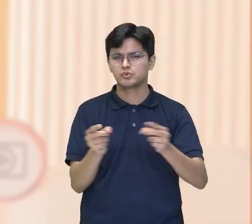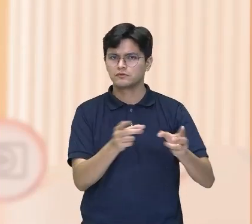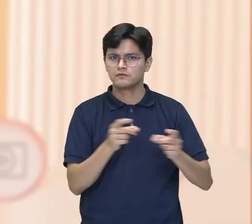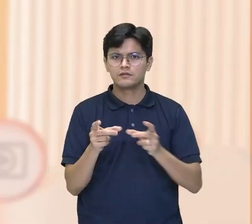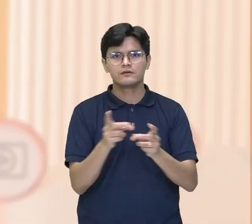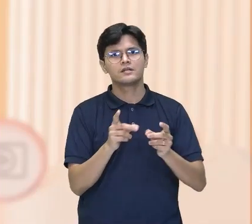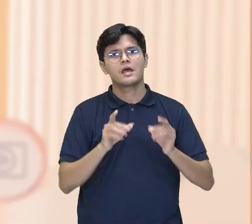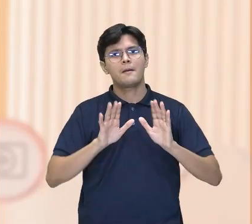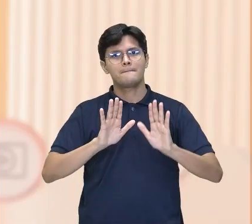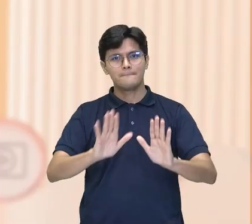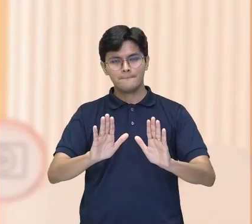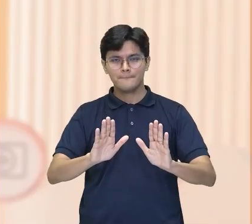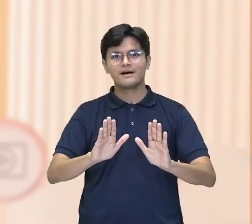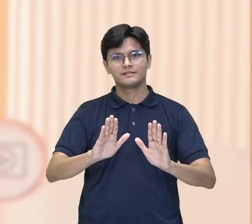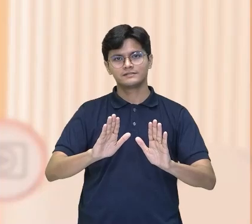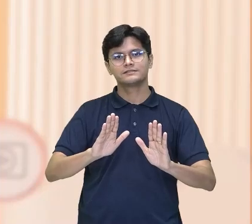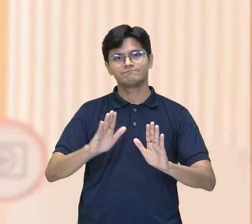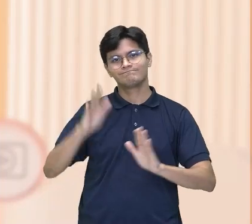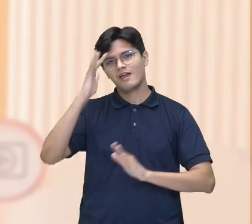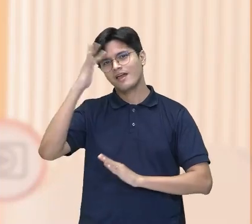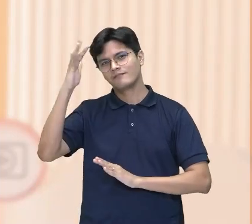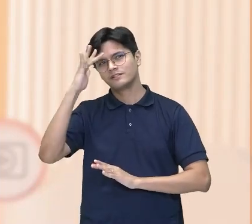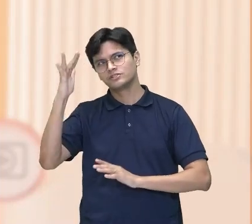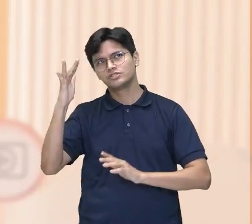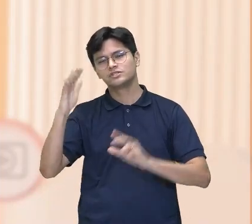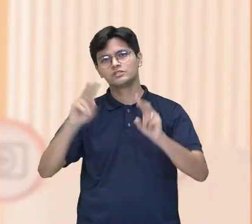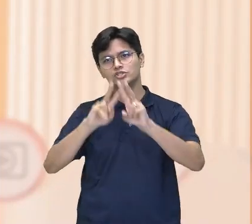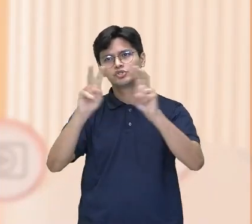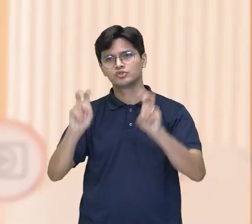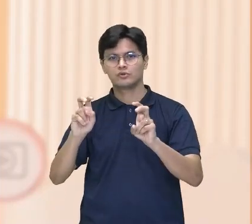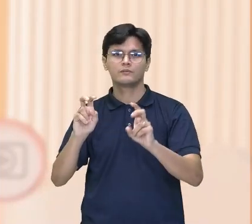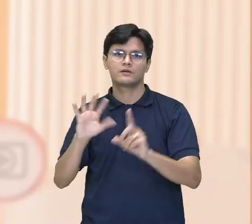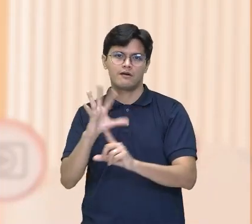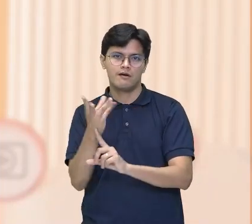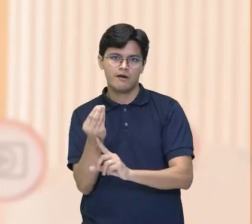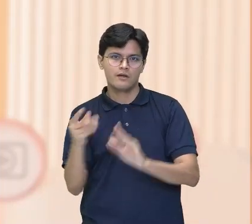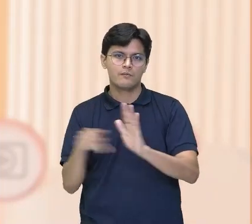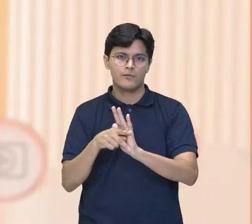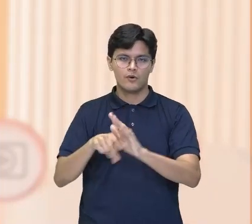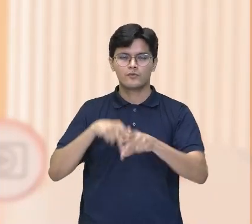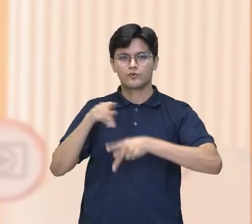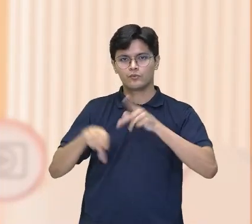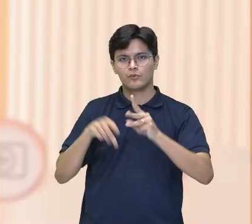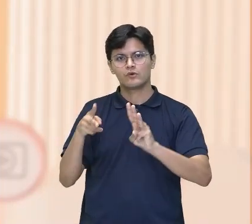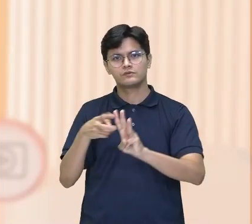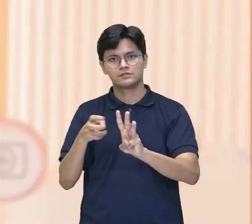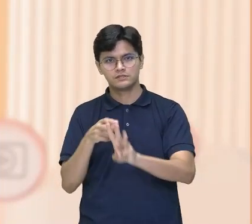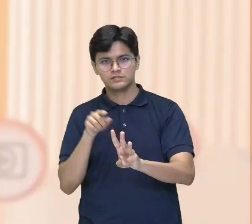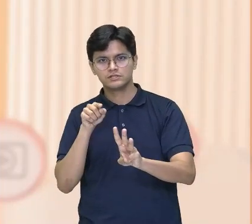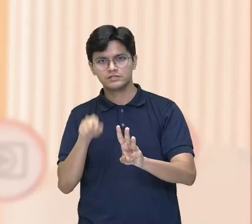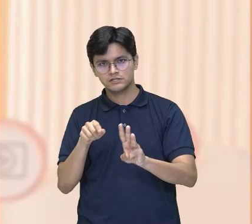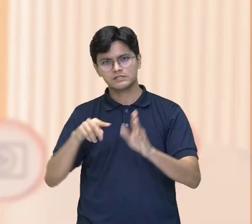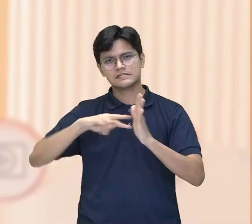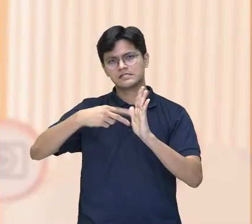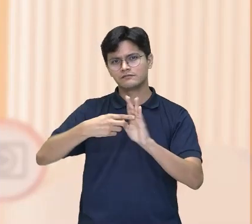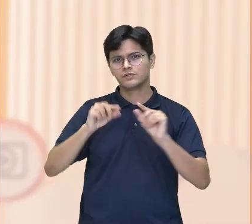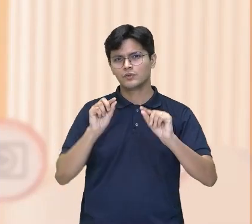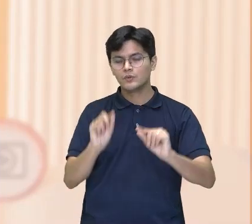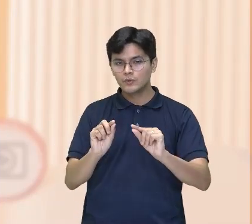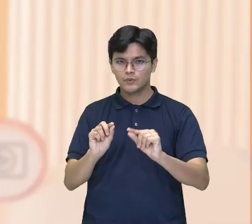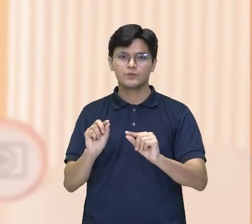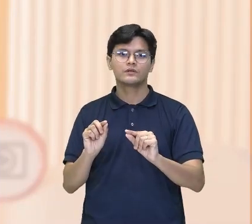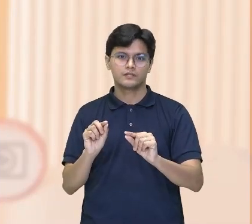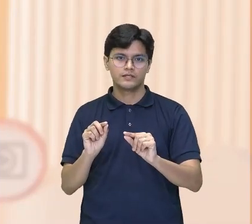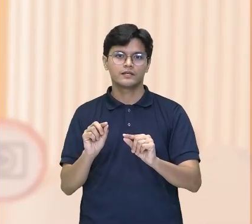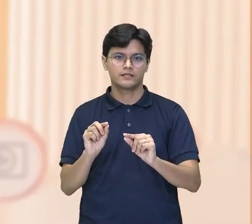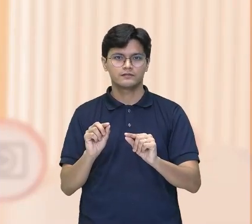gente fala refletir sobre a arte dos povos indígenas, nós estamos indo além desse olhar, né, que nossos sentidos